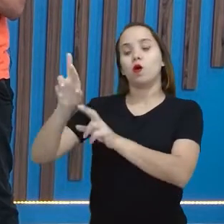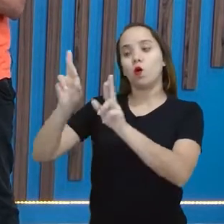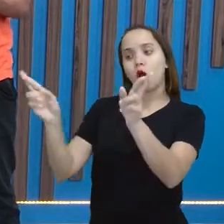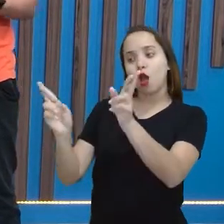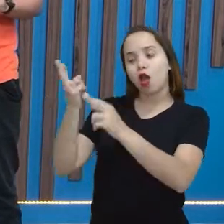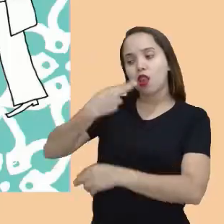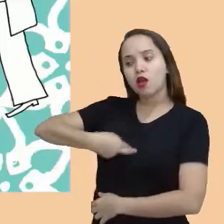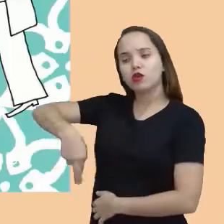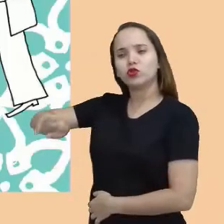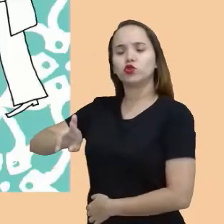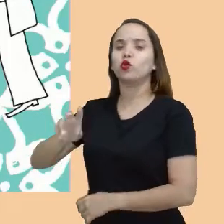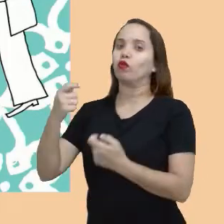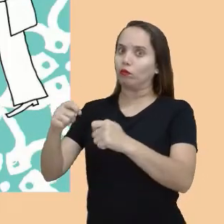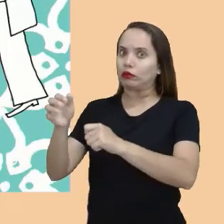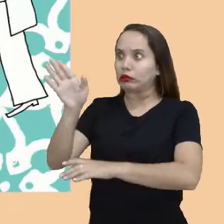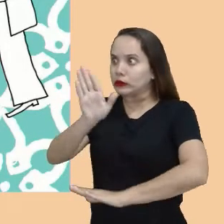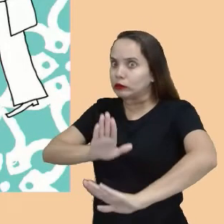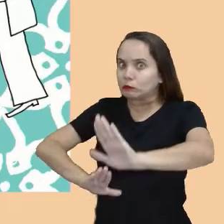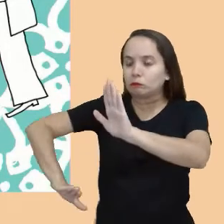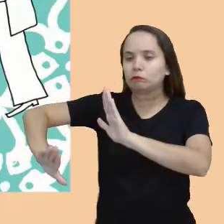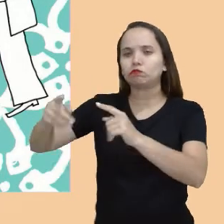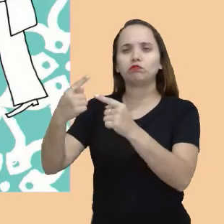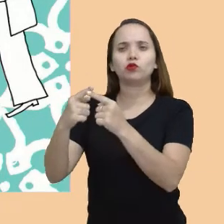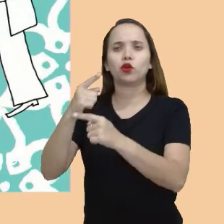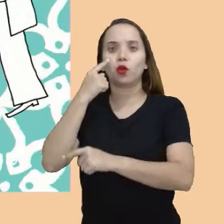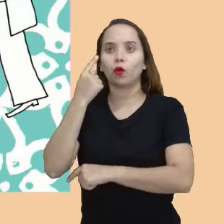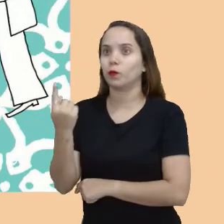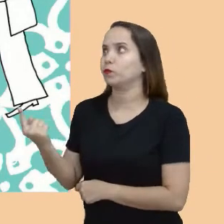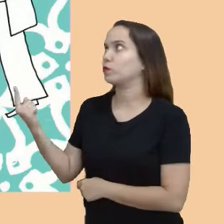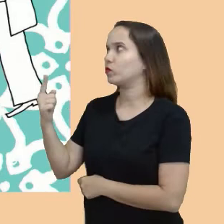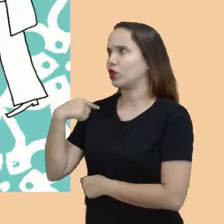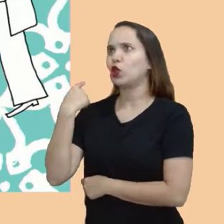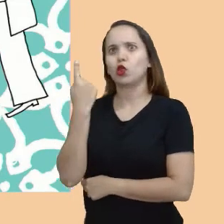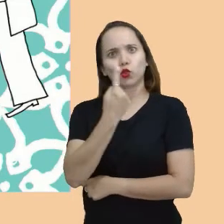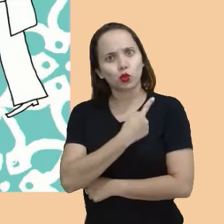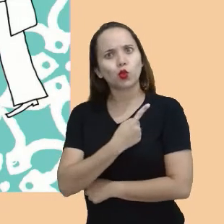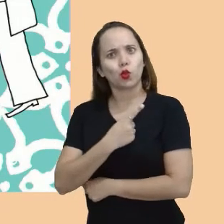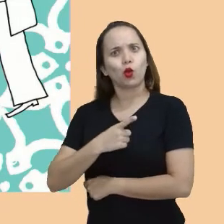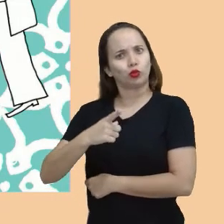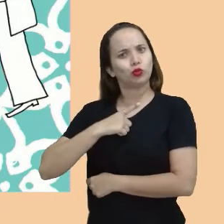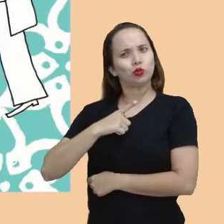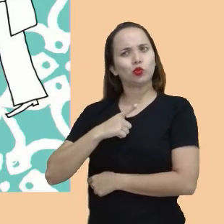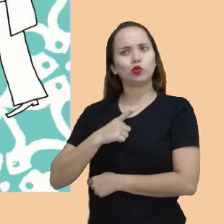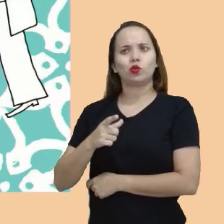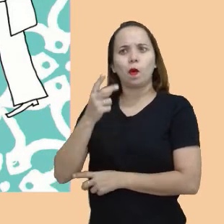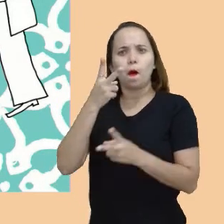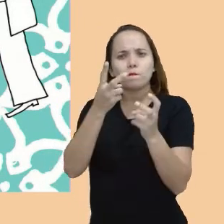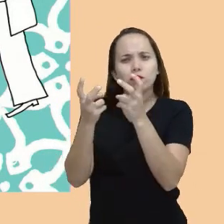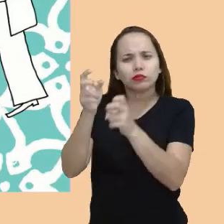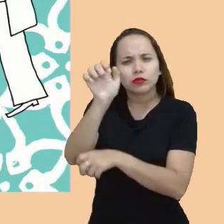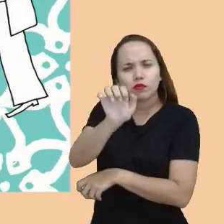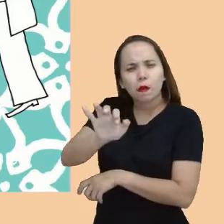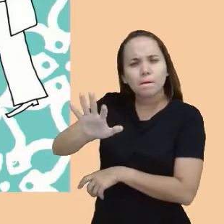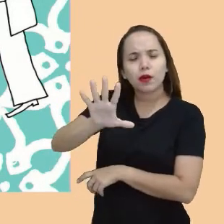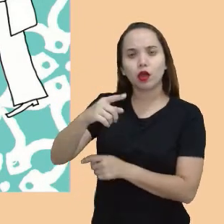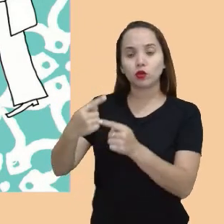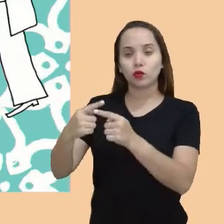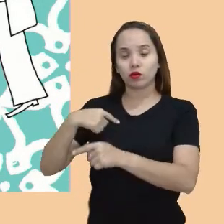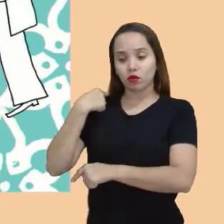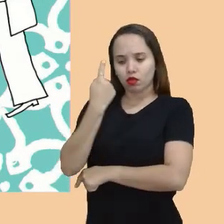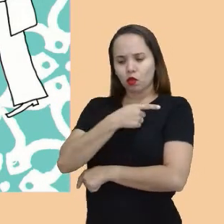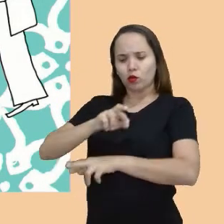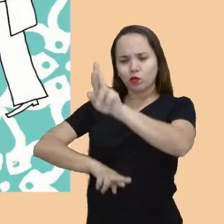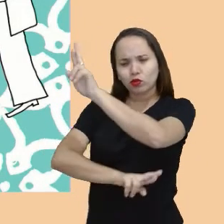tema aqui. Ó. Somos diferentes credos. Então, vamos observar essa bela imagem que a gente tem, né? Antes de qualquer